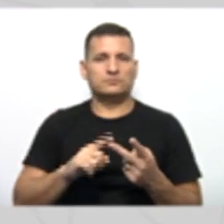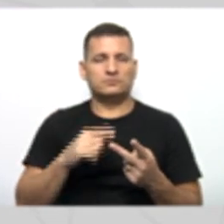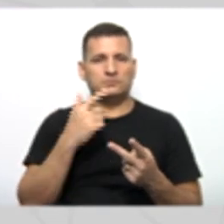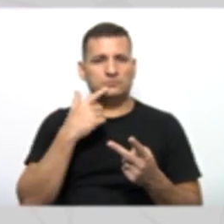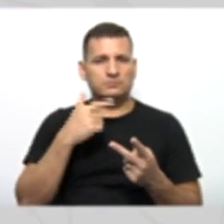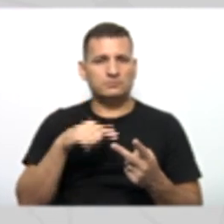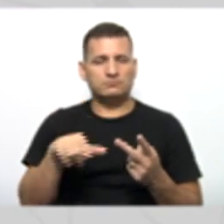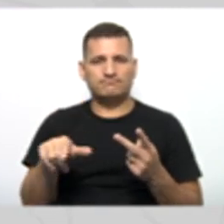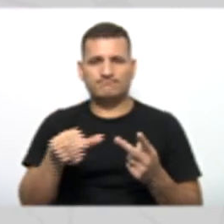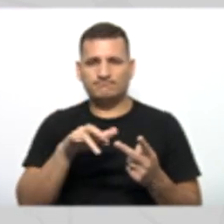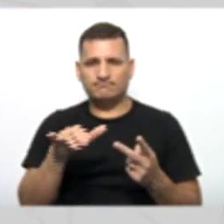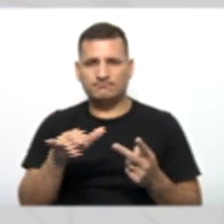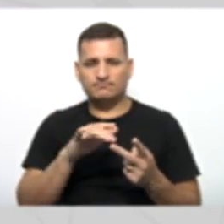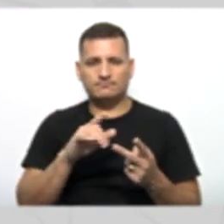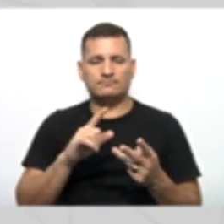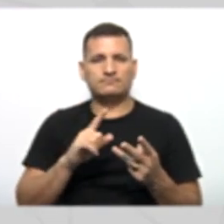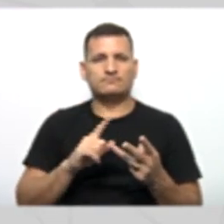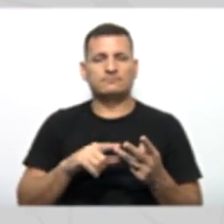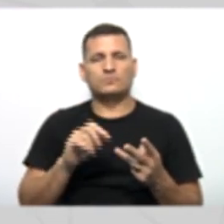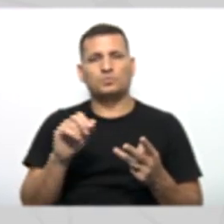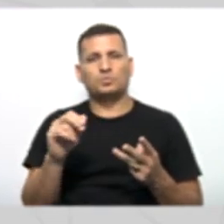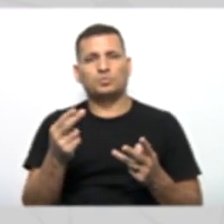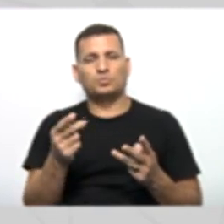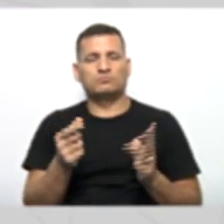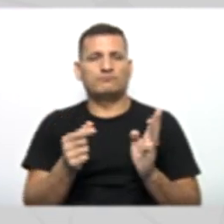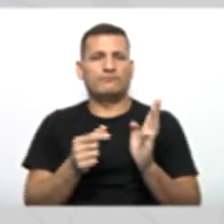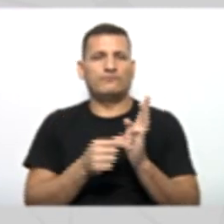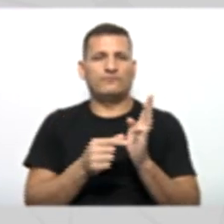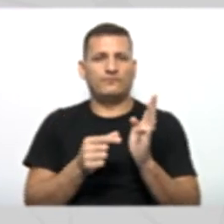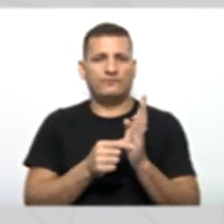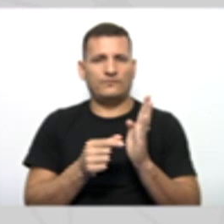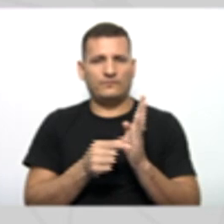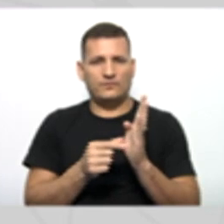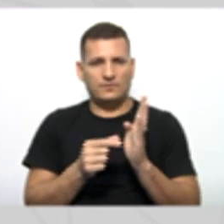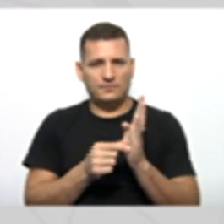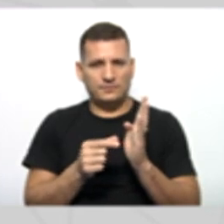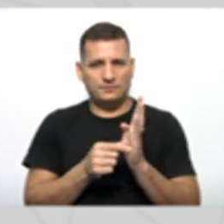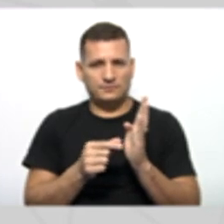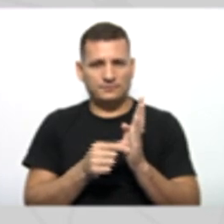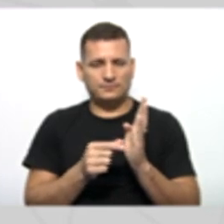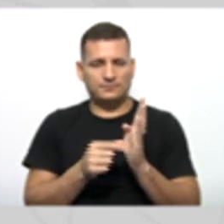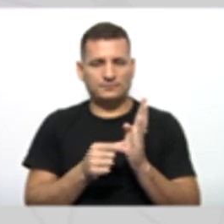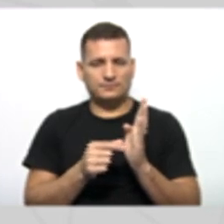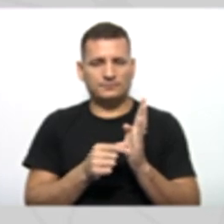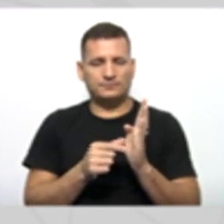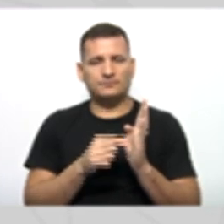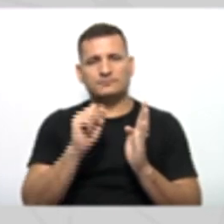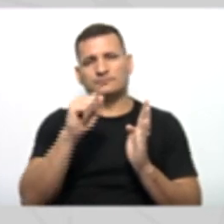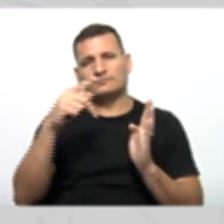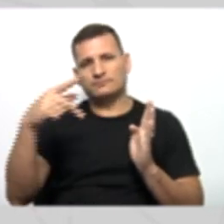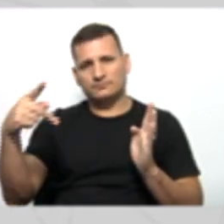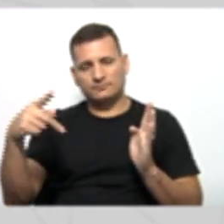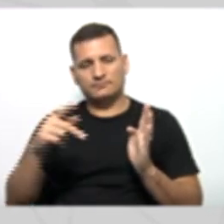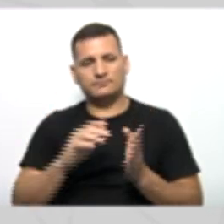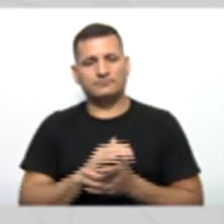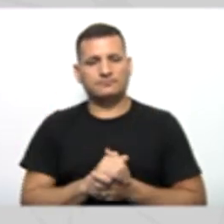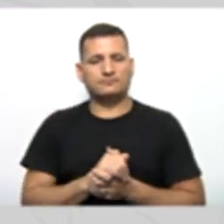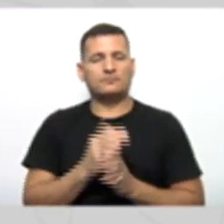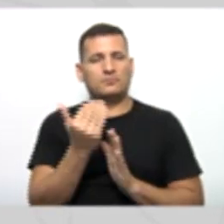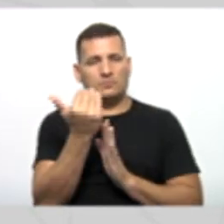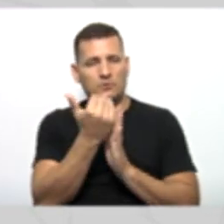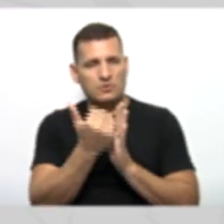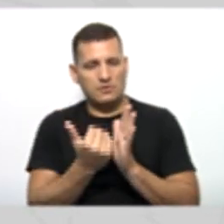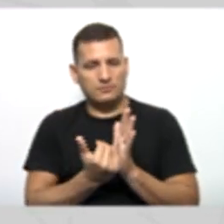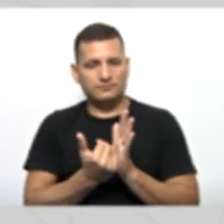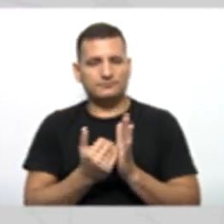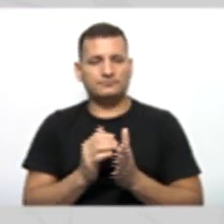de programação ou ferramentas de desenvolvimento. E dos artefatos